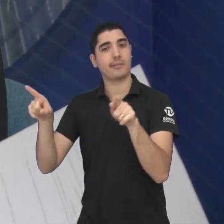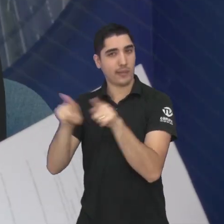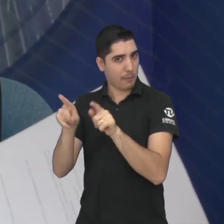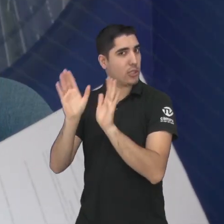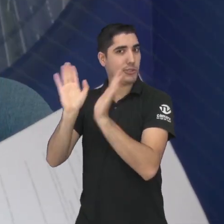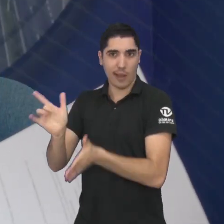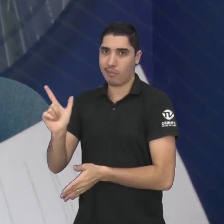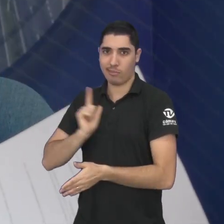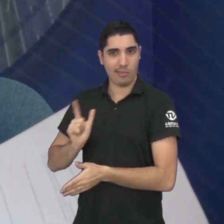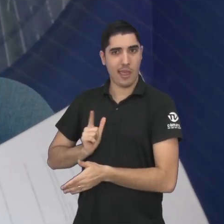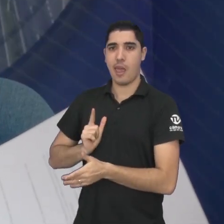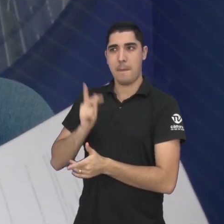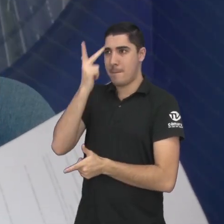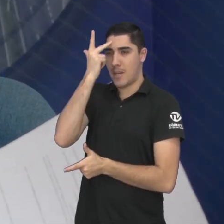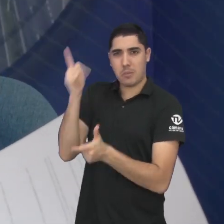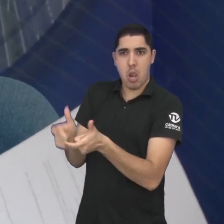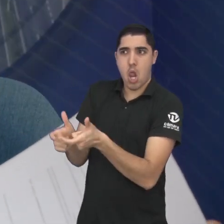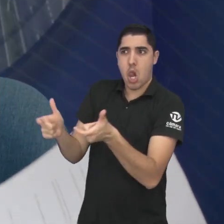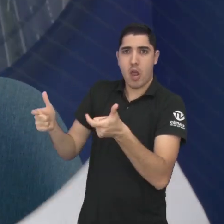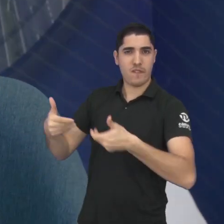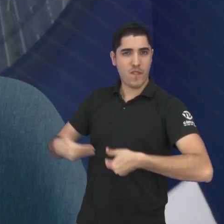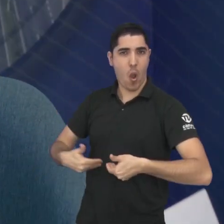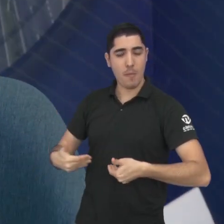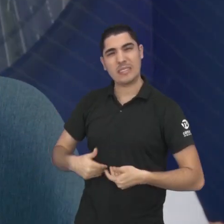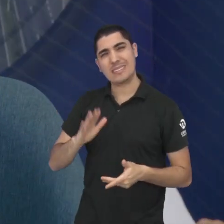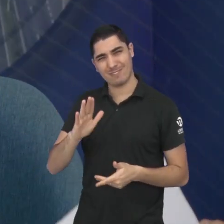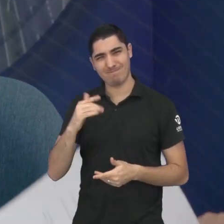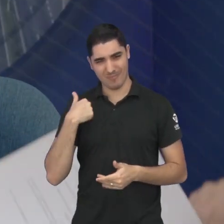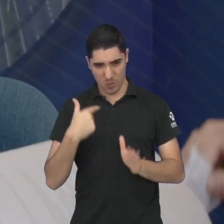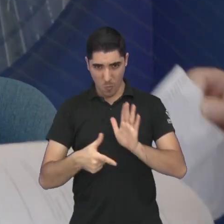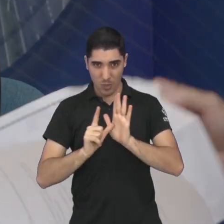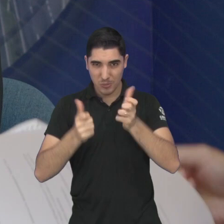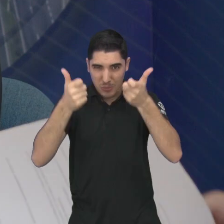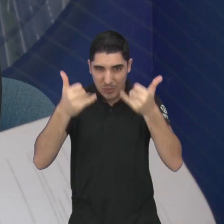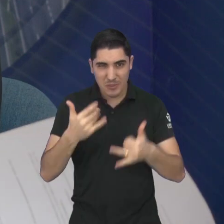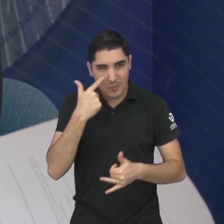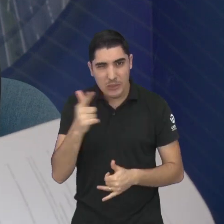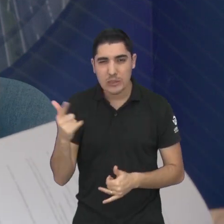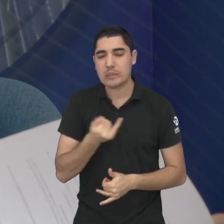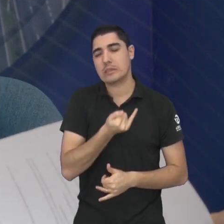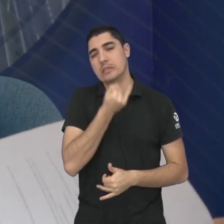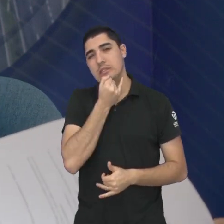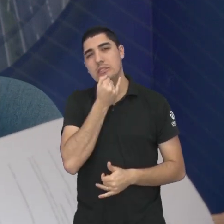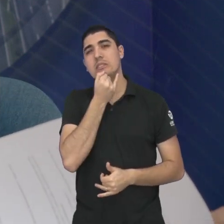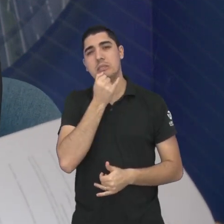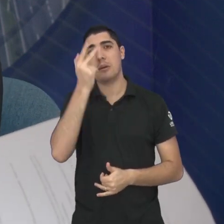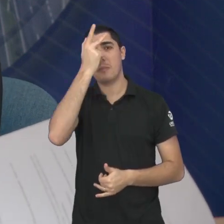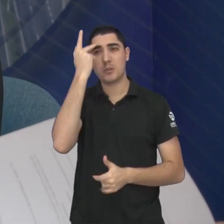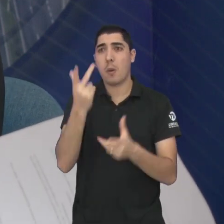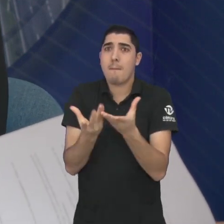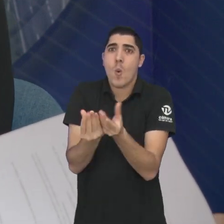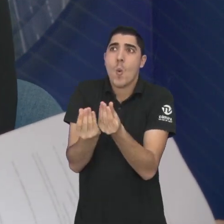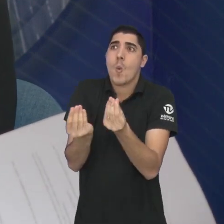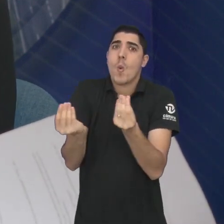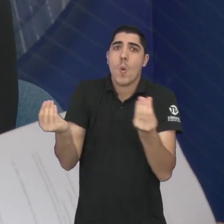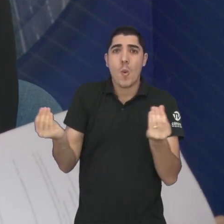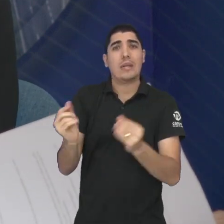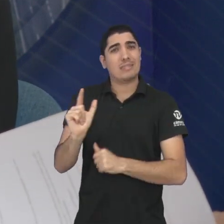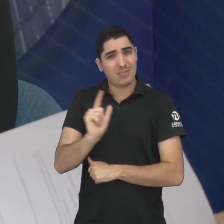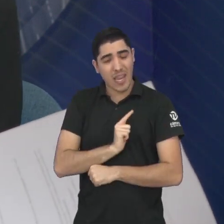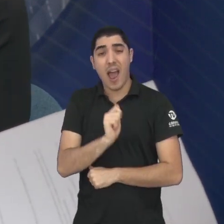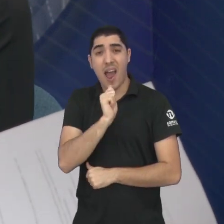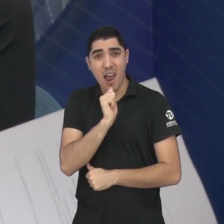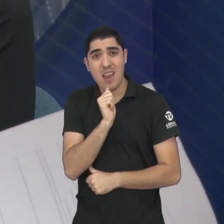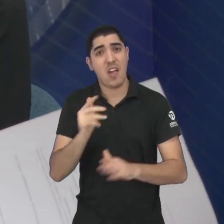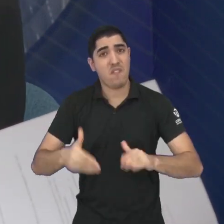ainda mais esses dados tristes que eu mencionei no começo, esse número deve ser ainda bem maior, né, do que eu mencionei, porque é